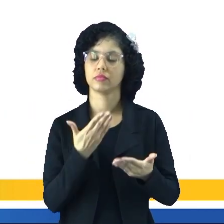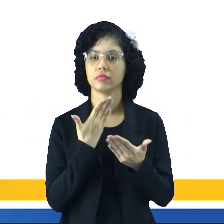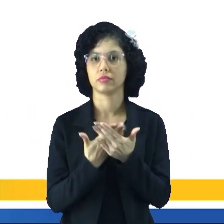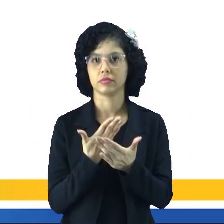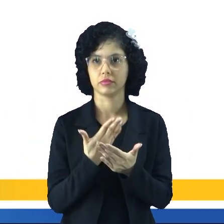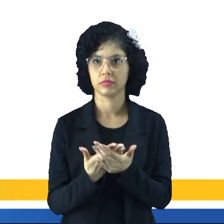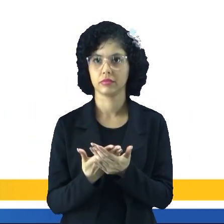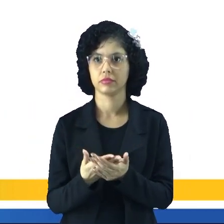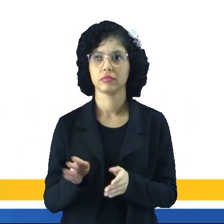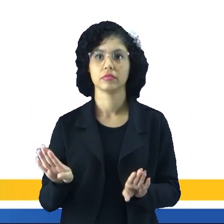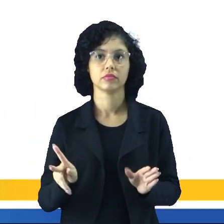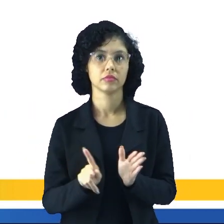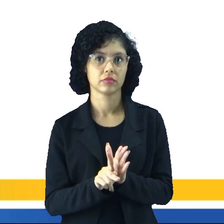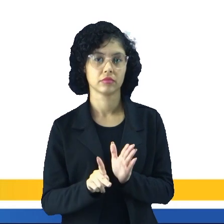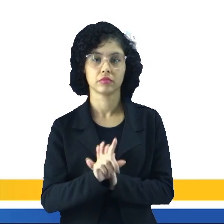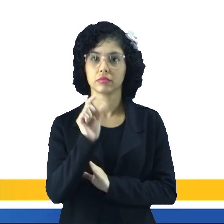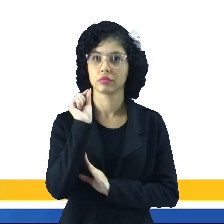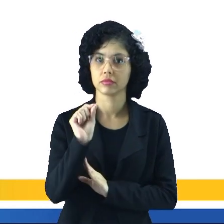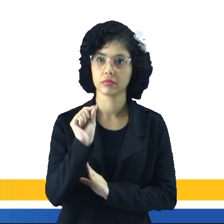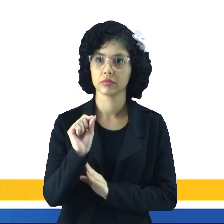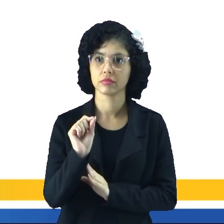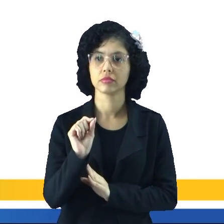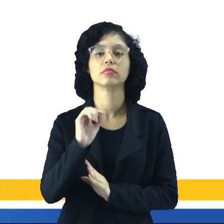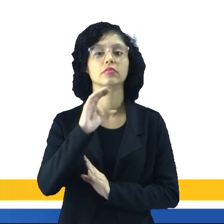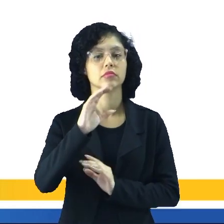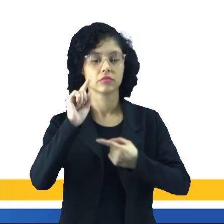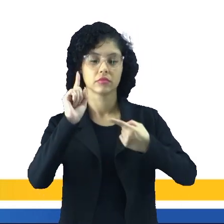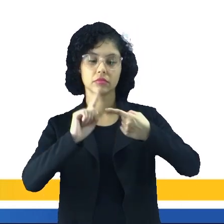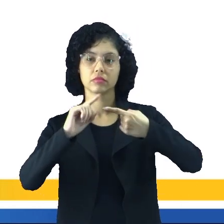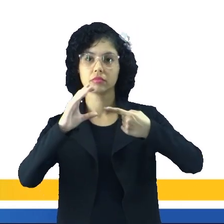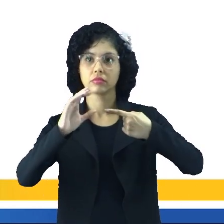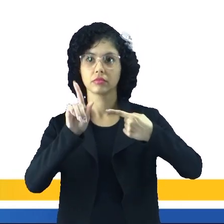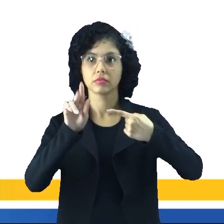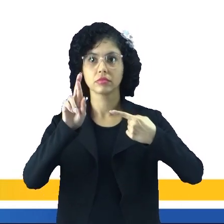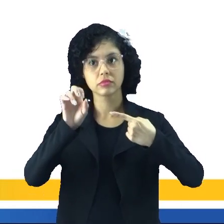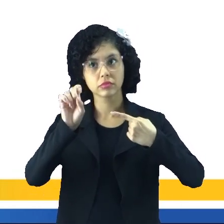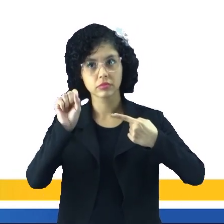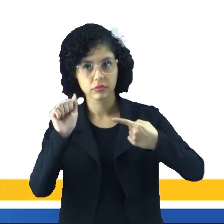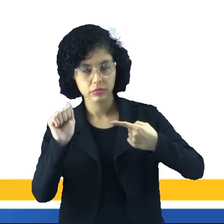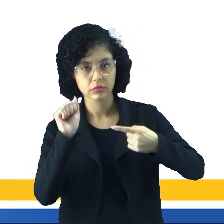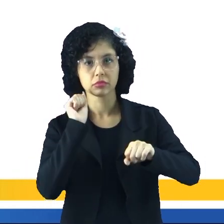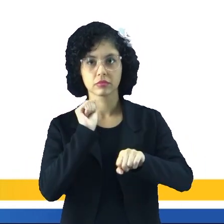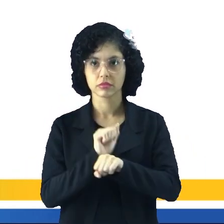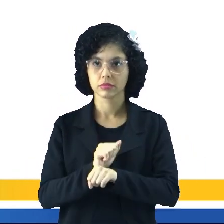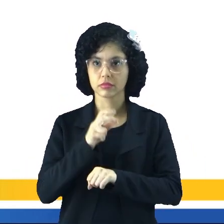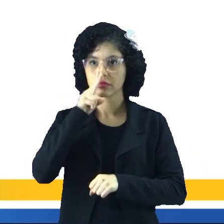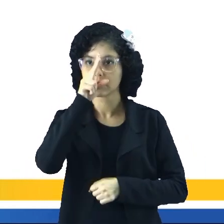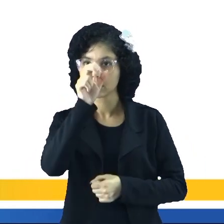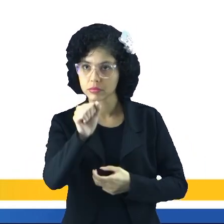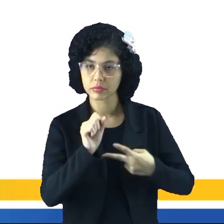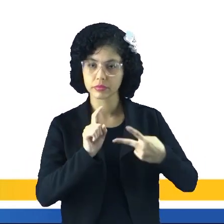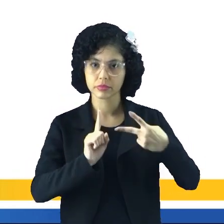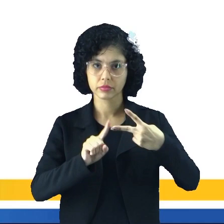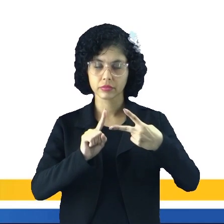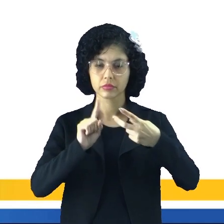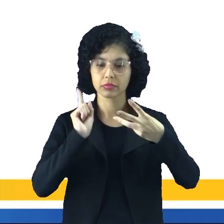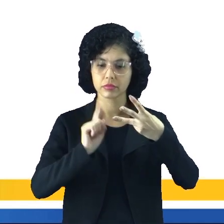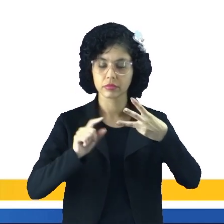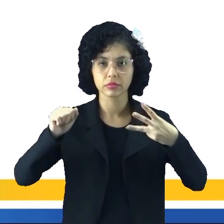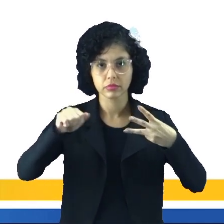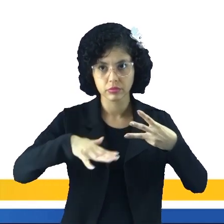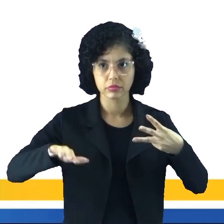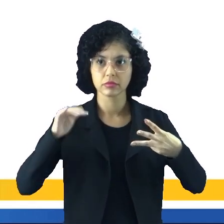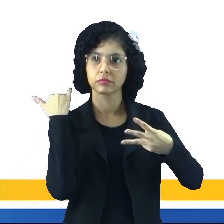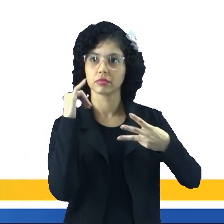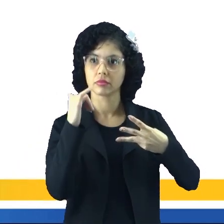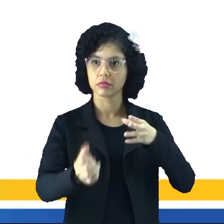estudo da eletrostática, então, são as cargas elétricas em repouso, a força elétrica e o campo elétrico